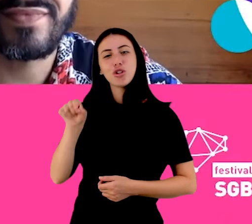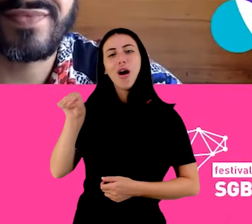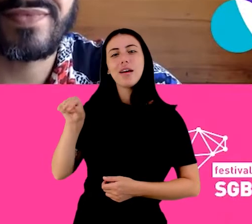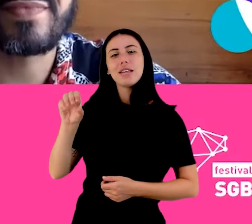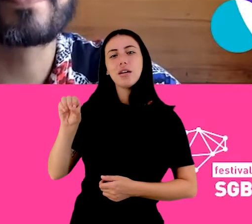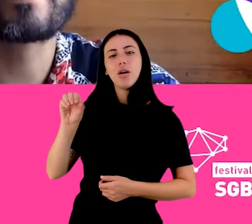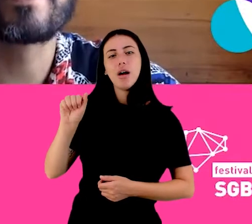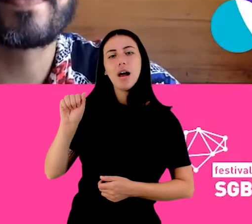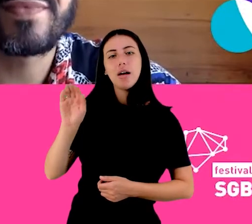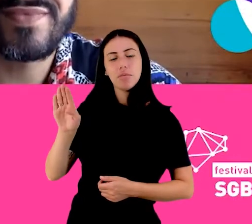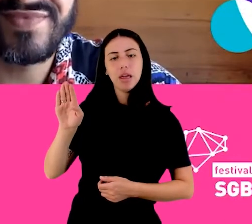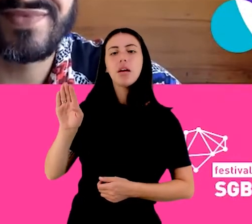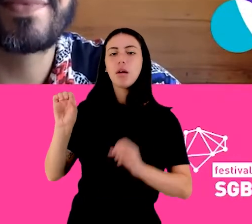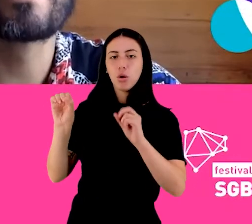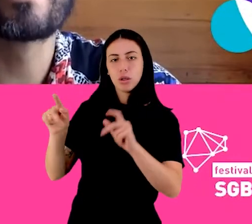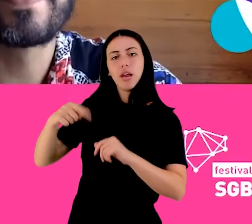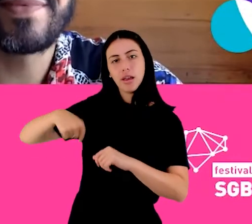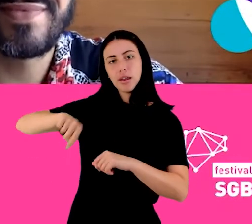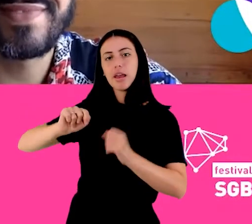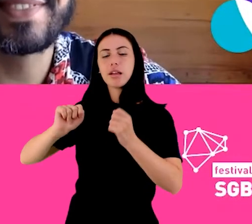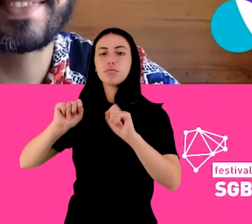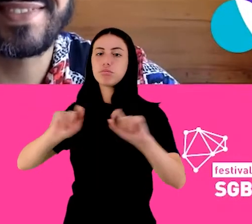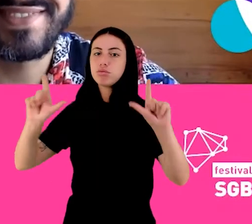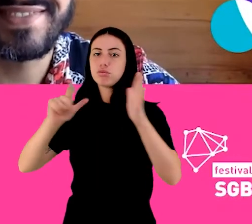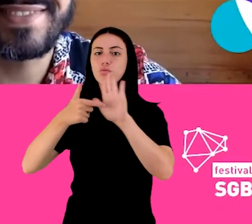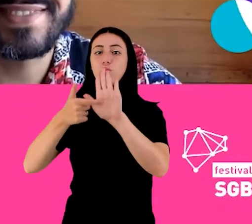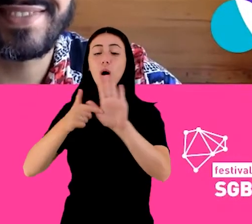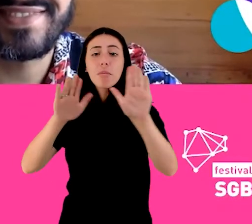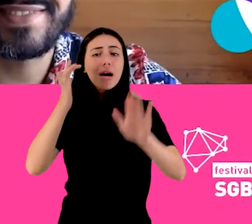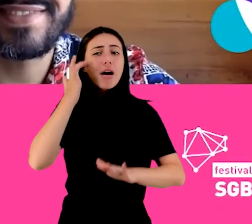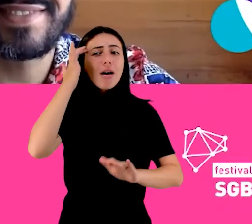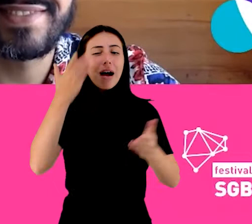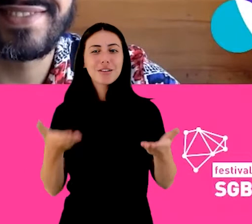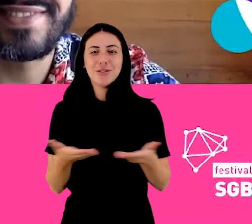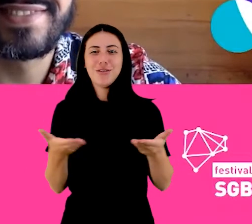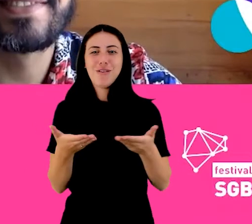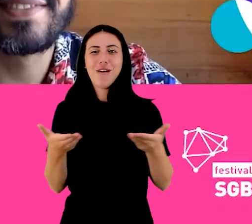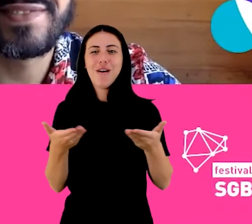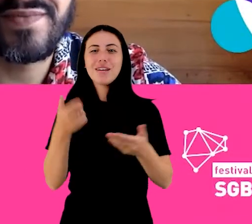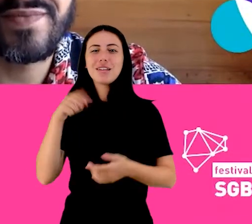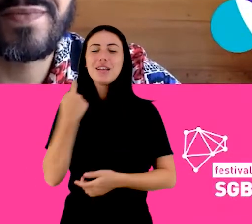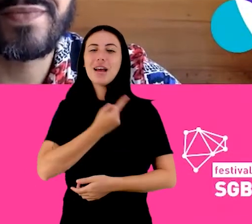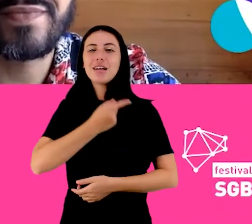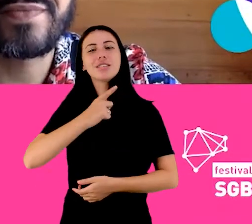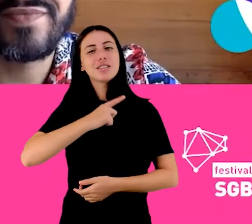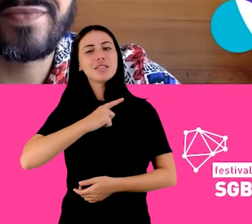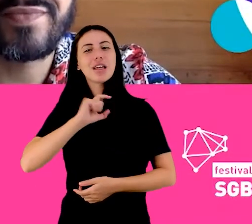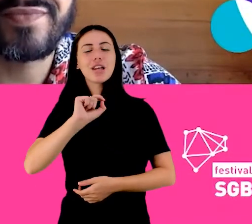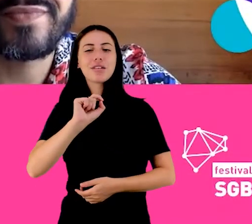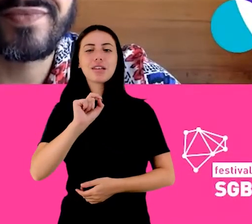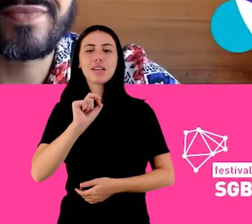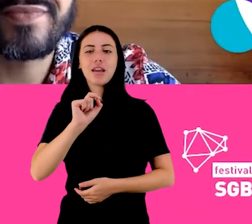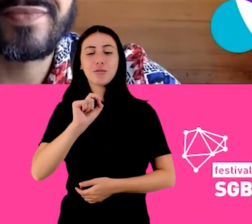Pragna, ele está na Apple Plus, ele está em um monte de... Ele está no YouTube. As exibições